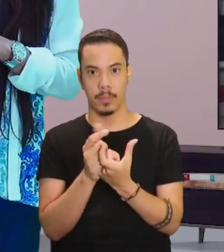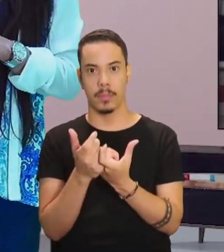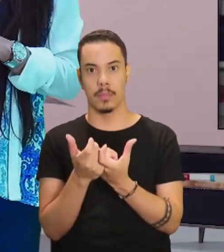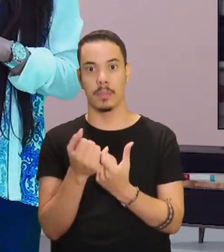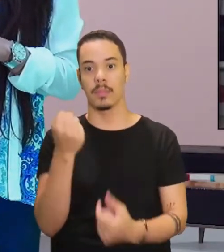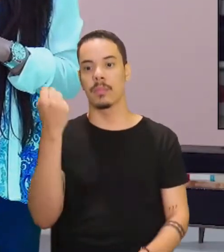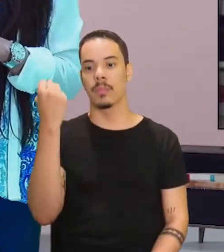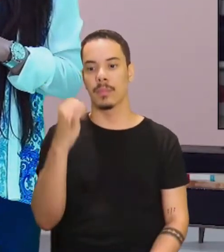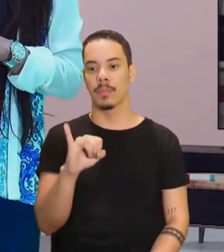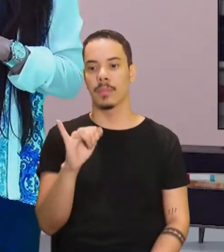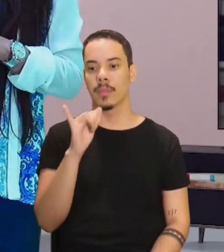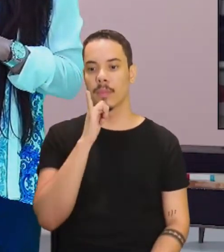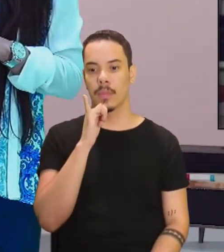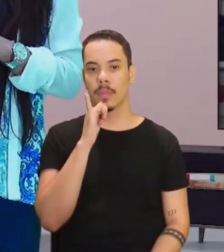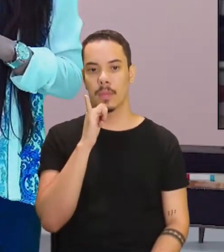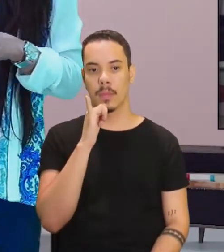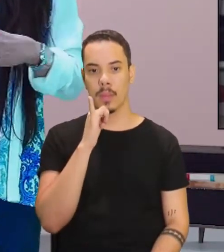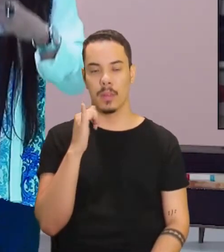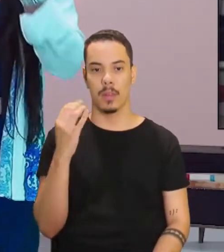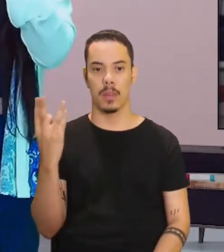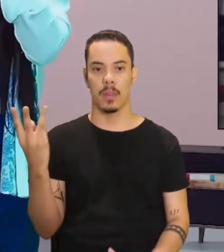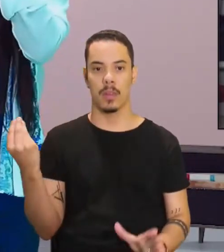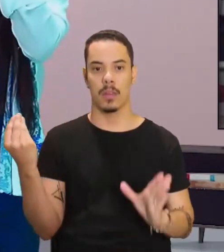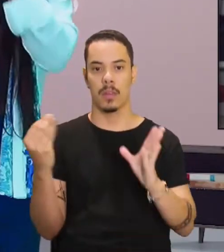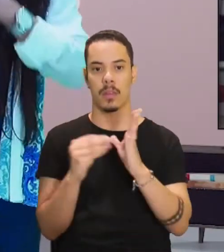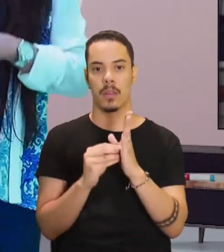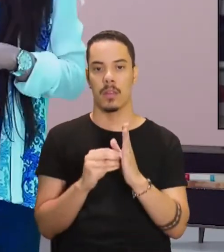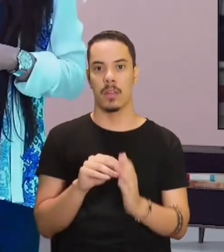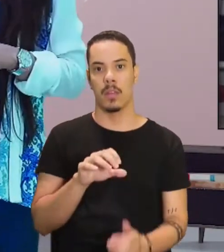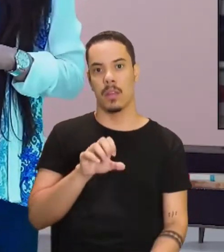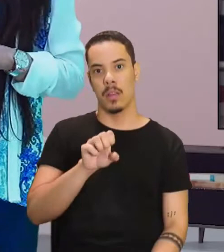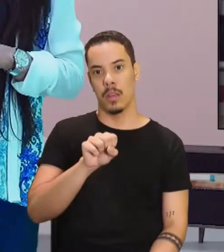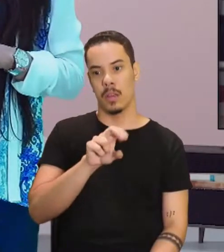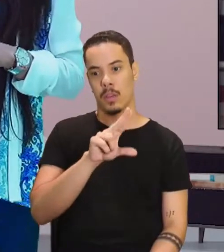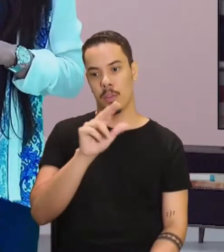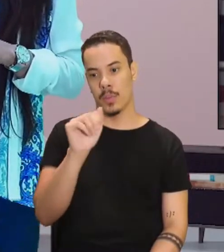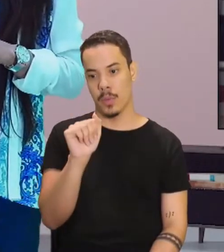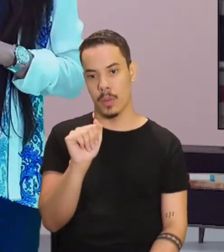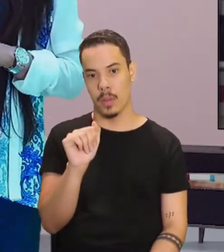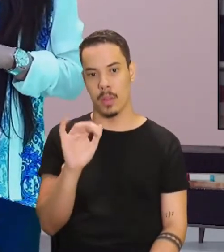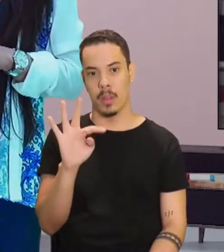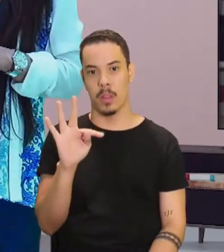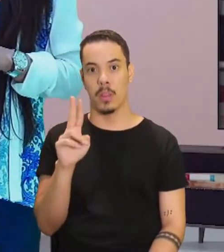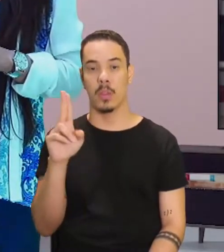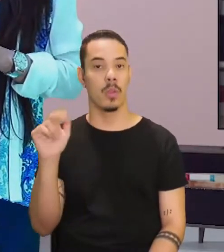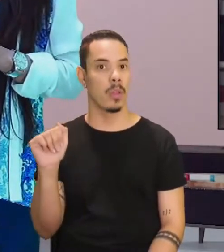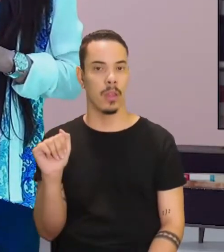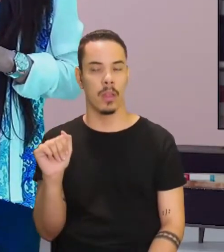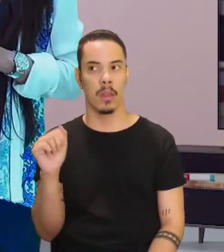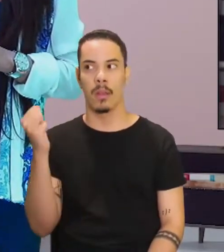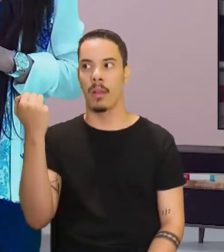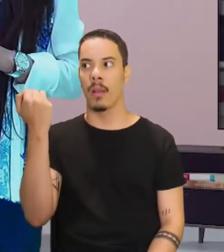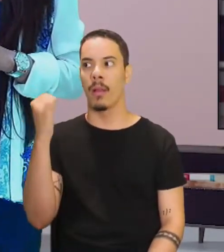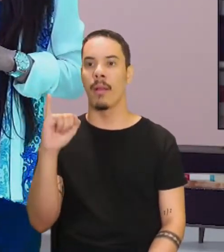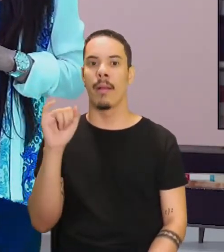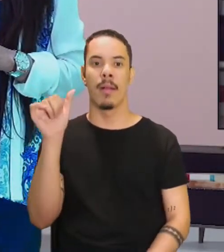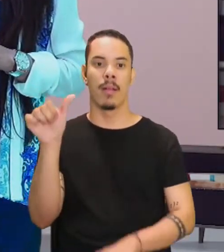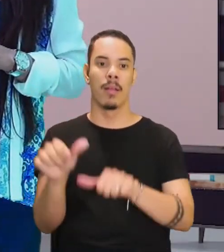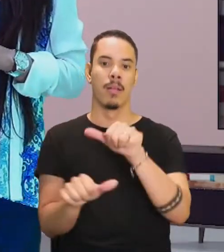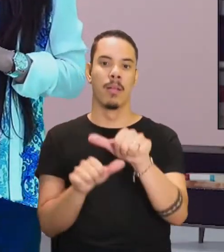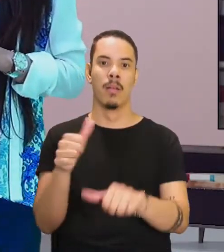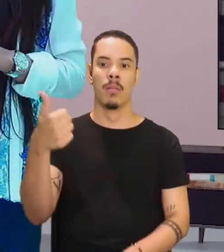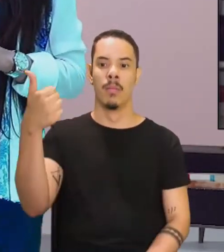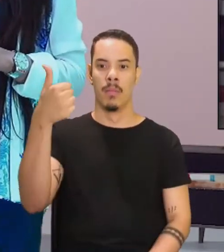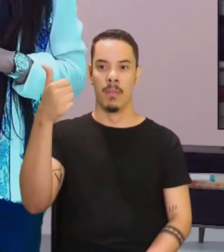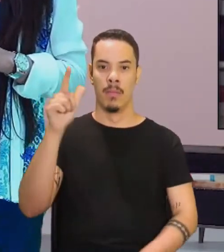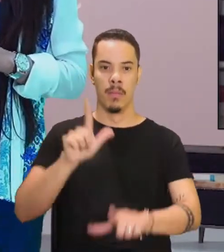eu colocasse lá no quadro, lá tem sua e tua. E se eu trocasse a primeira